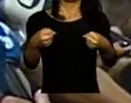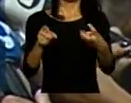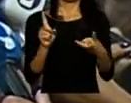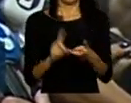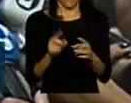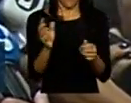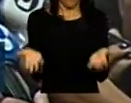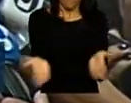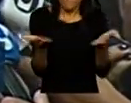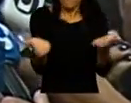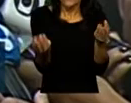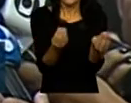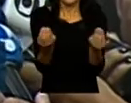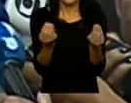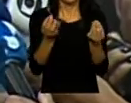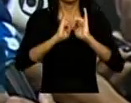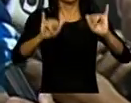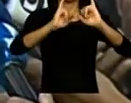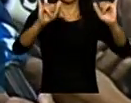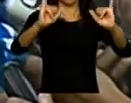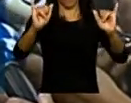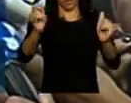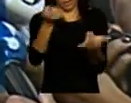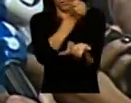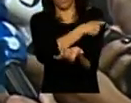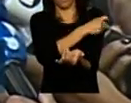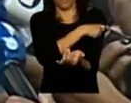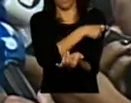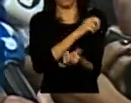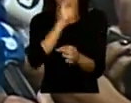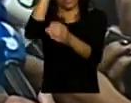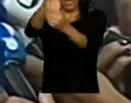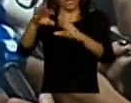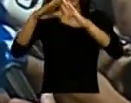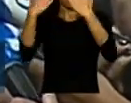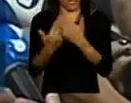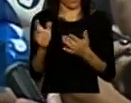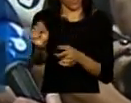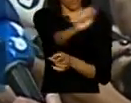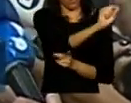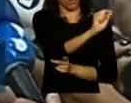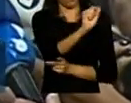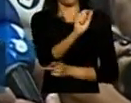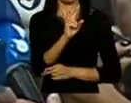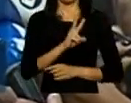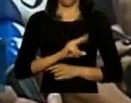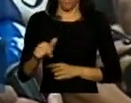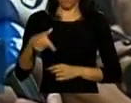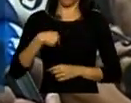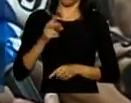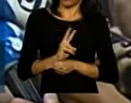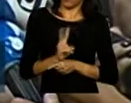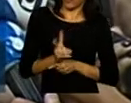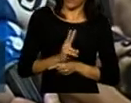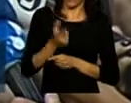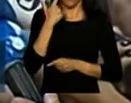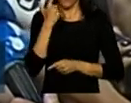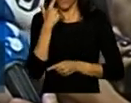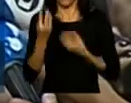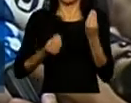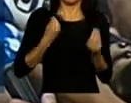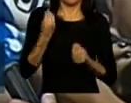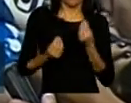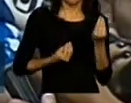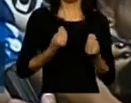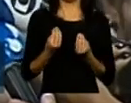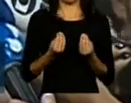saúde a fazer o processo de mobilização e vacinação dentro da escola irá acompanhar essa vacinação a taxa de cobertura dos